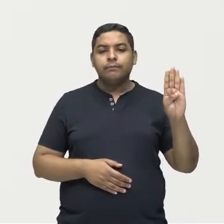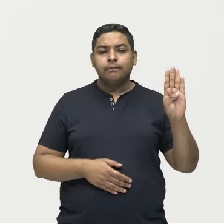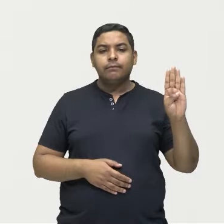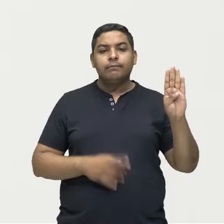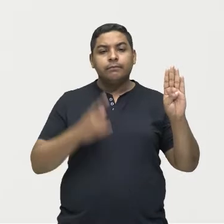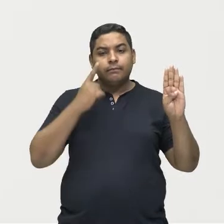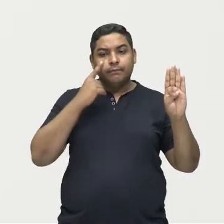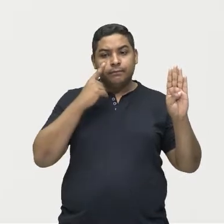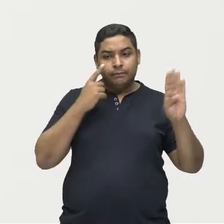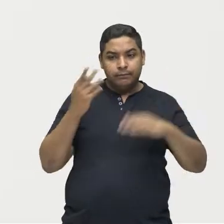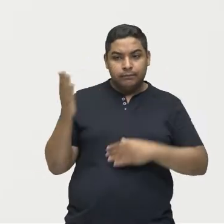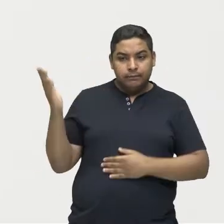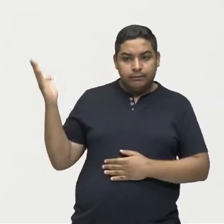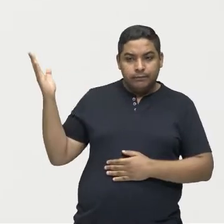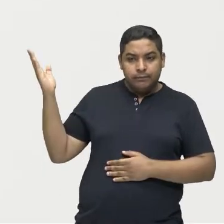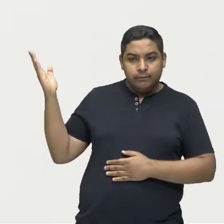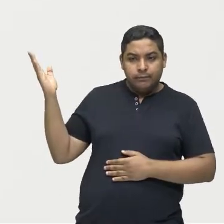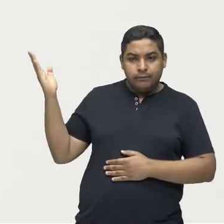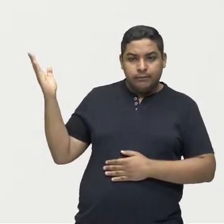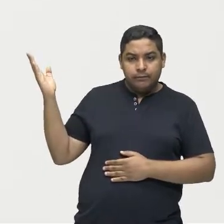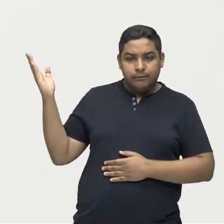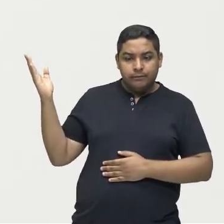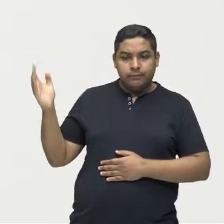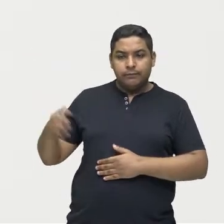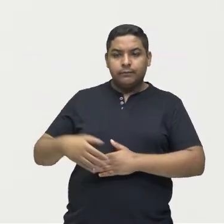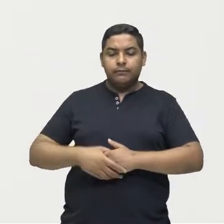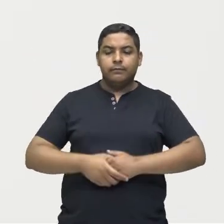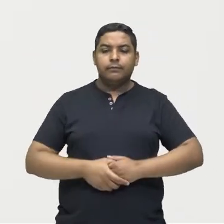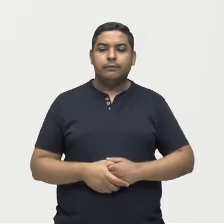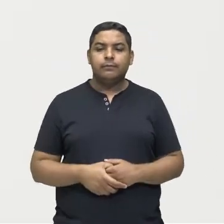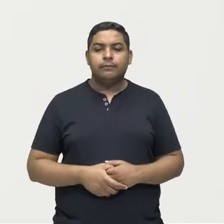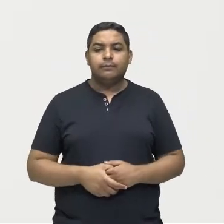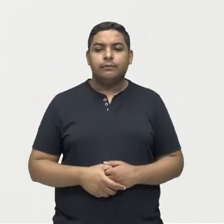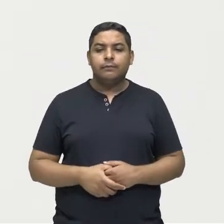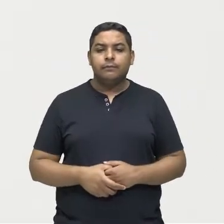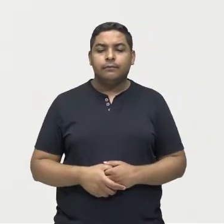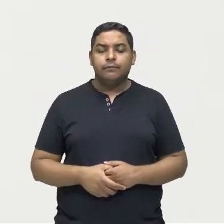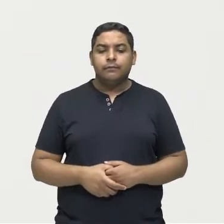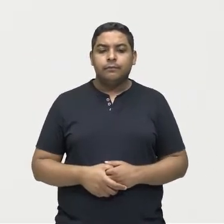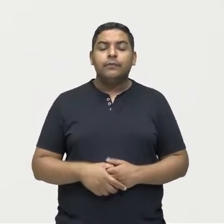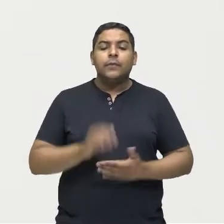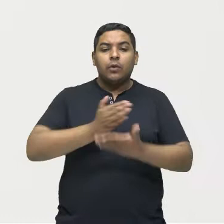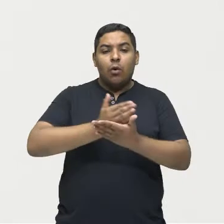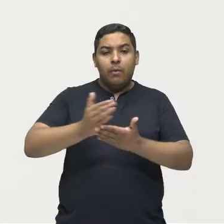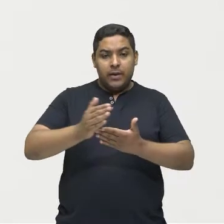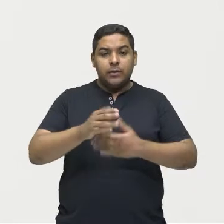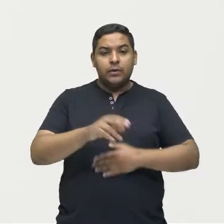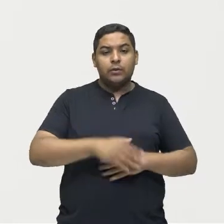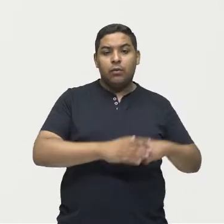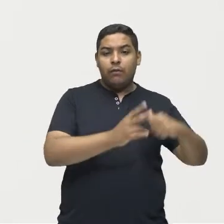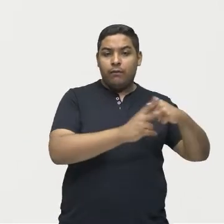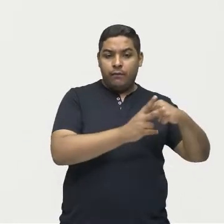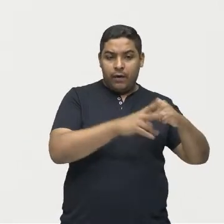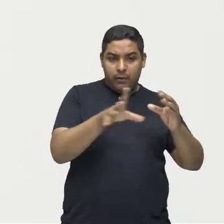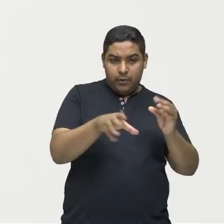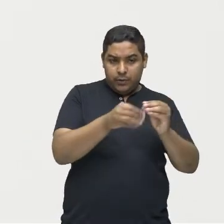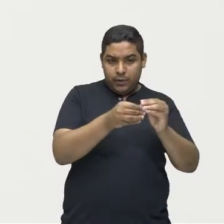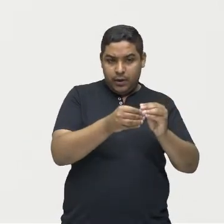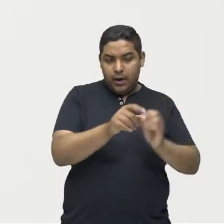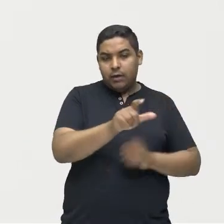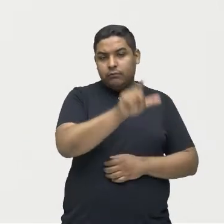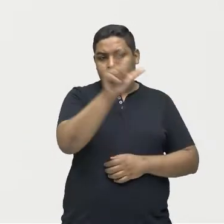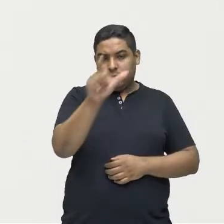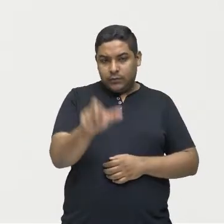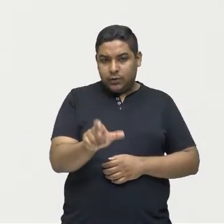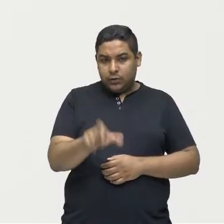que eu estou iniciando com o verbo auxiliar e daí na sequência eu coloco o